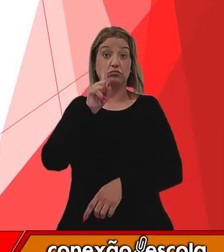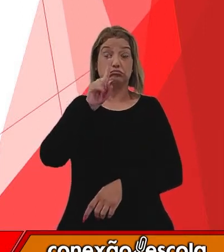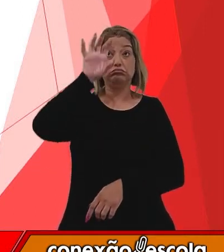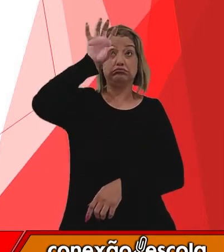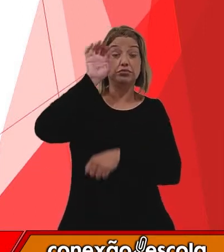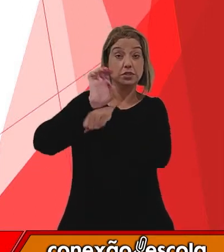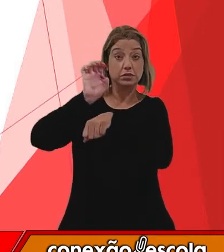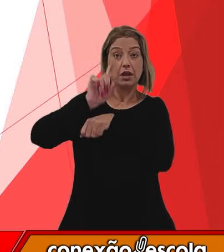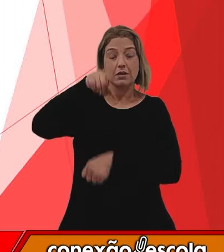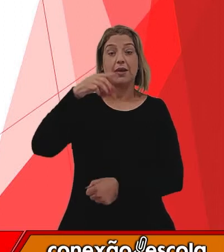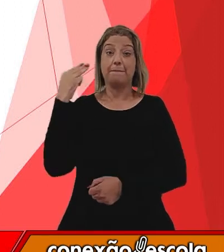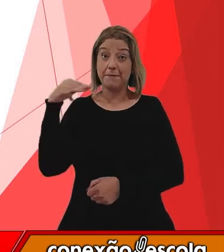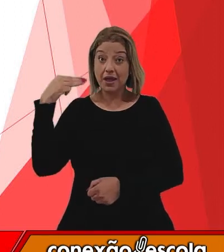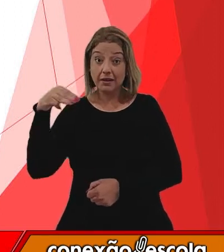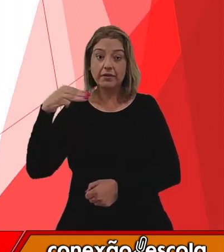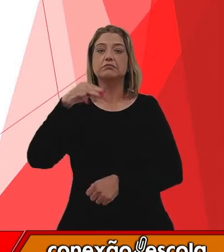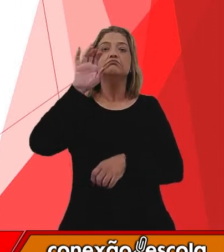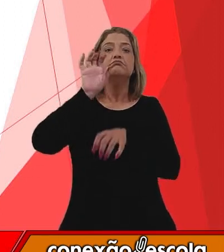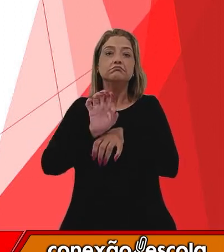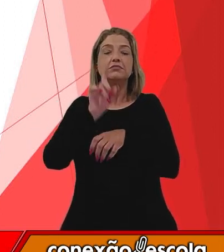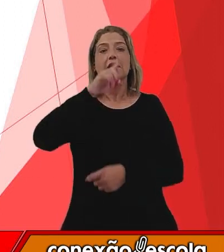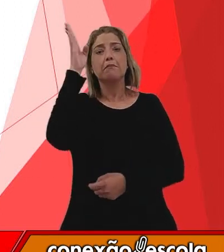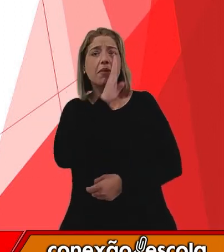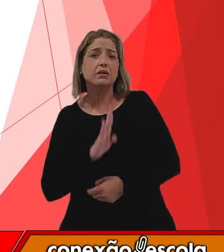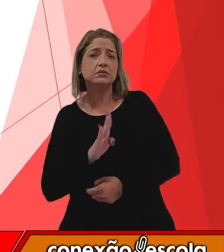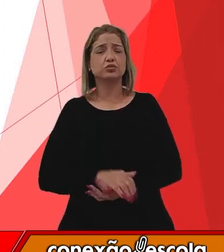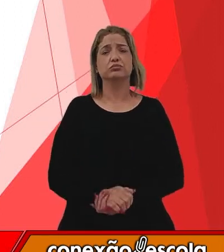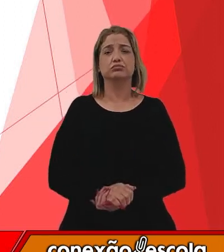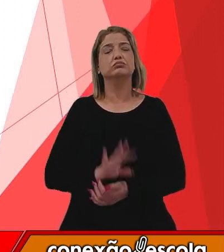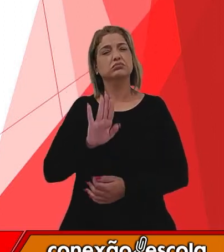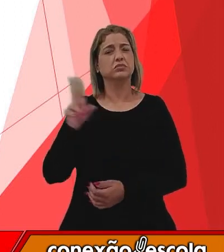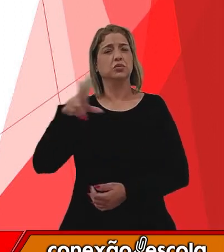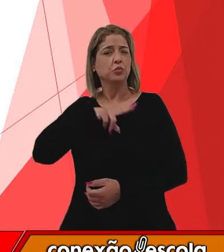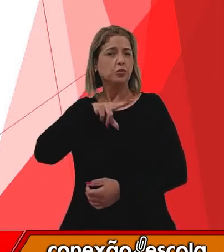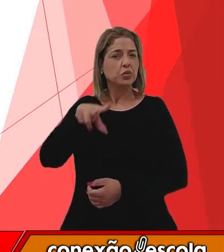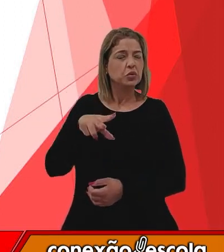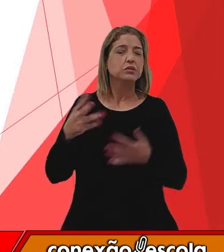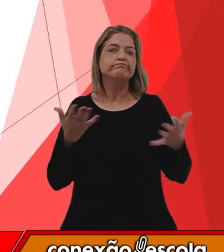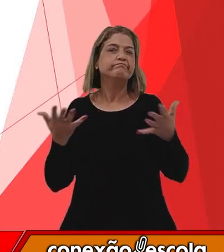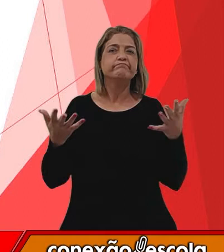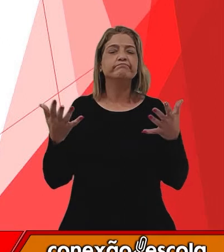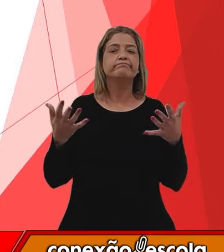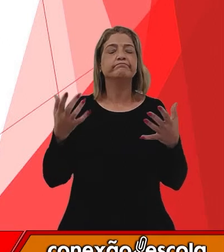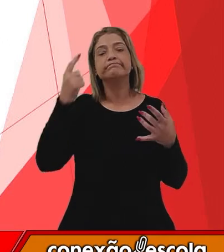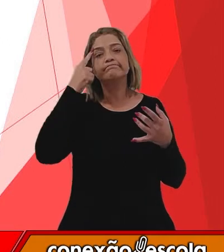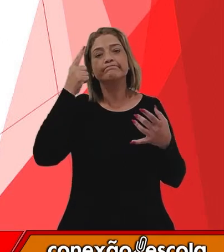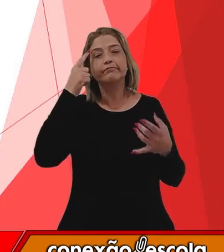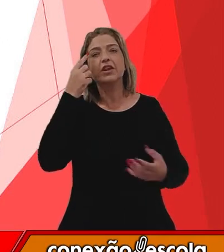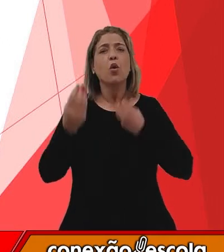foi nomeado de Maranhão e o outro estado do Brasil. Só que os portugueses cada vez mais